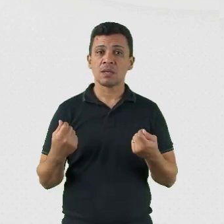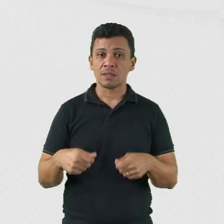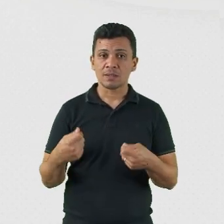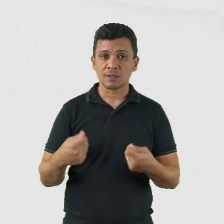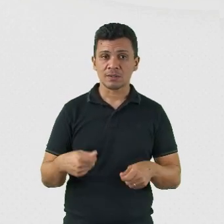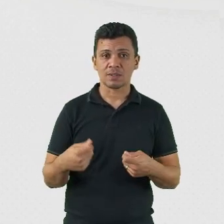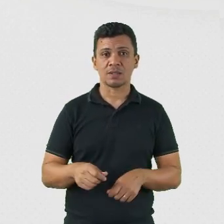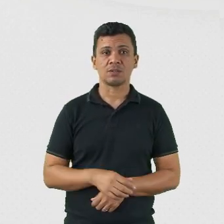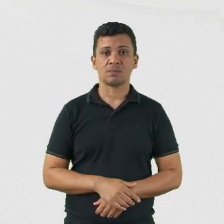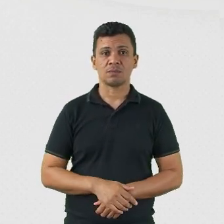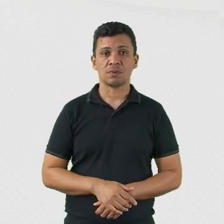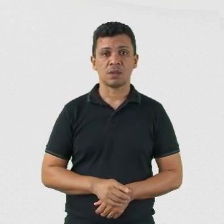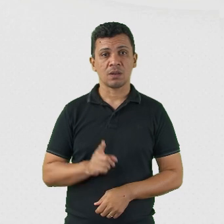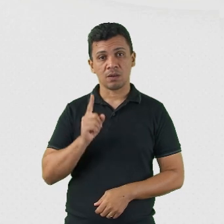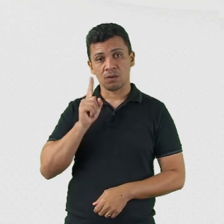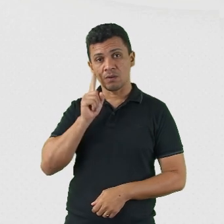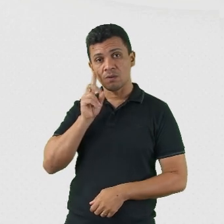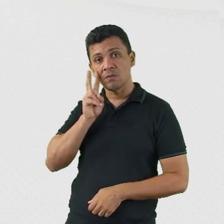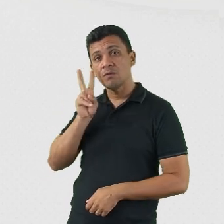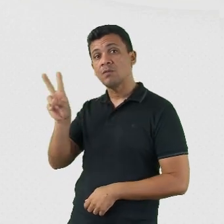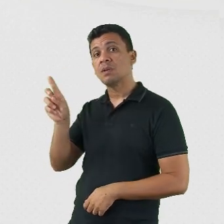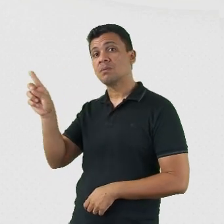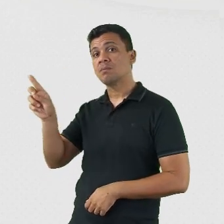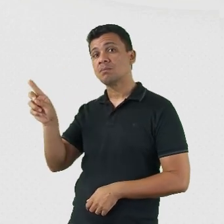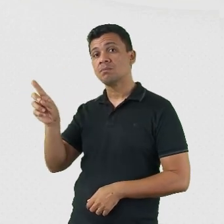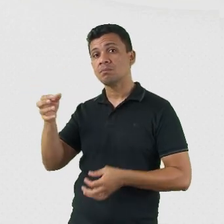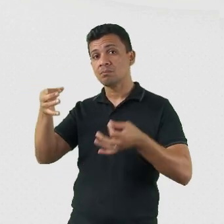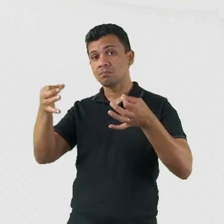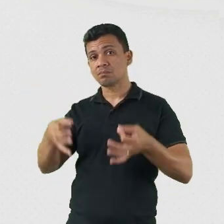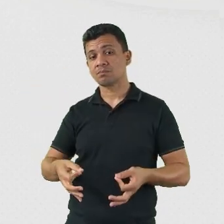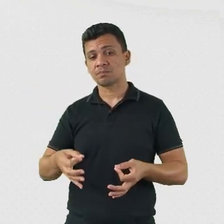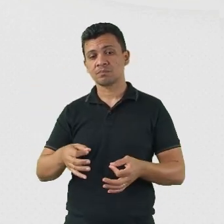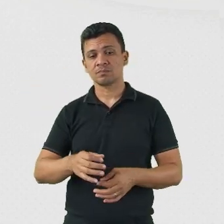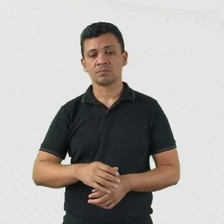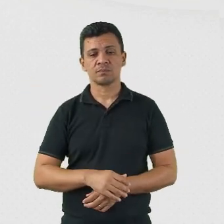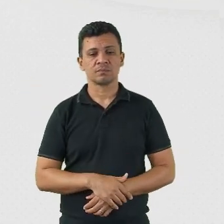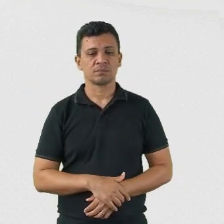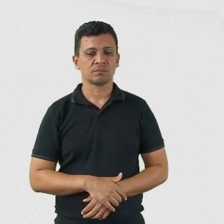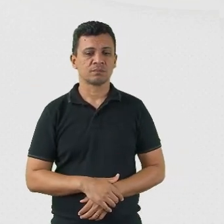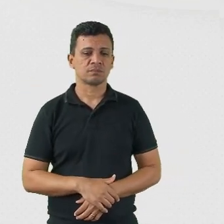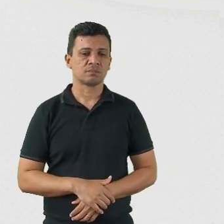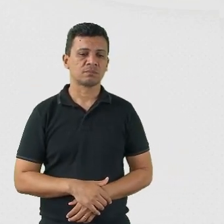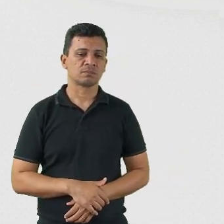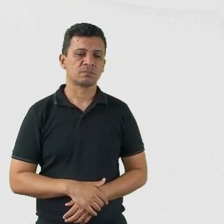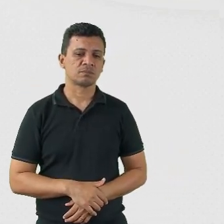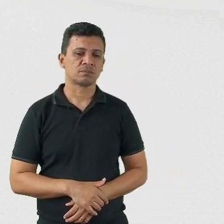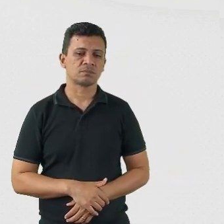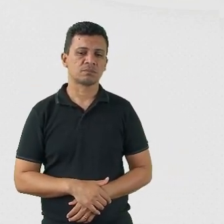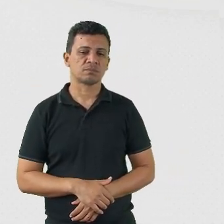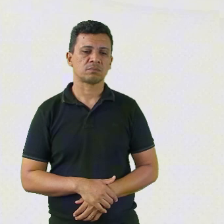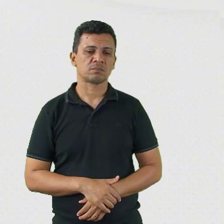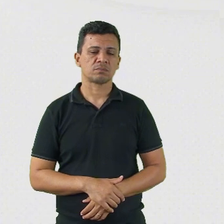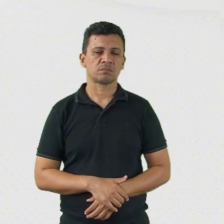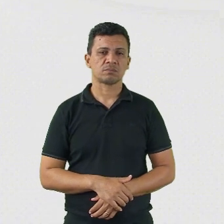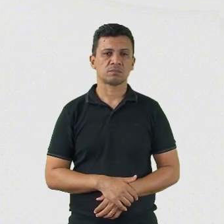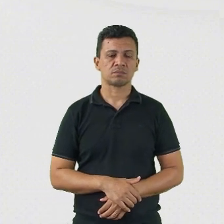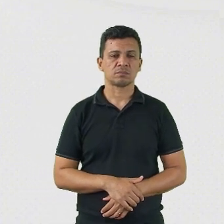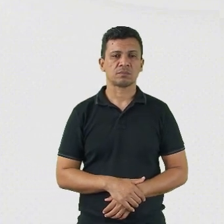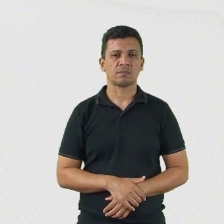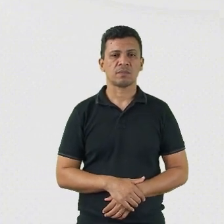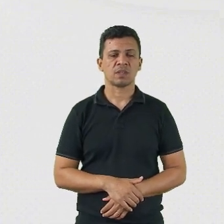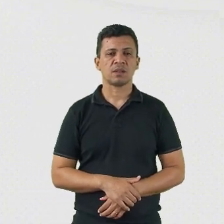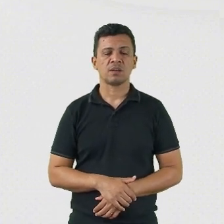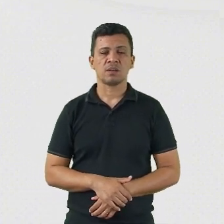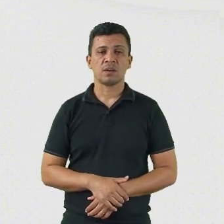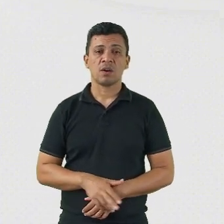como vocês podem ver na definição. They are used with the base form of the main verb. Quer dizer,